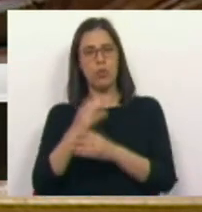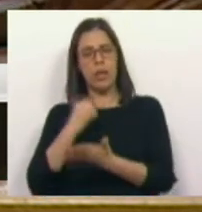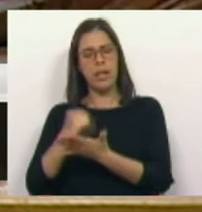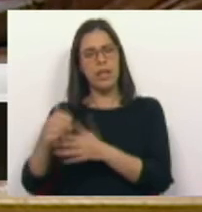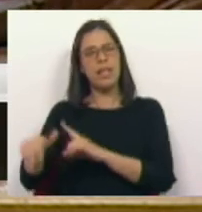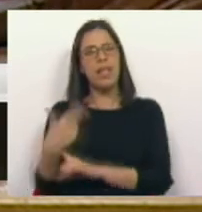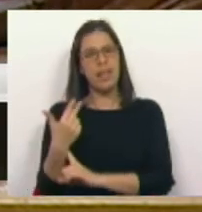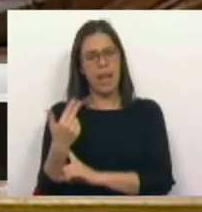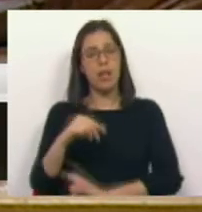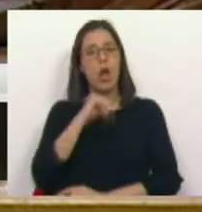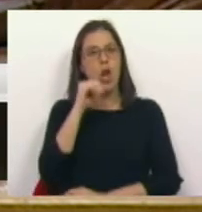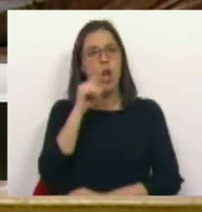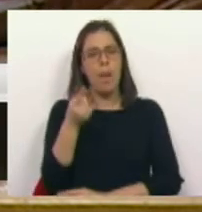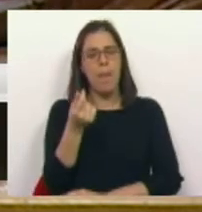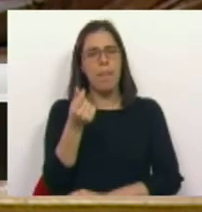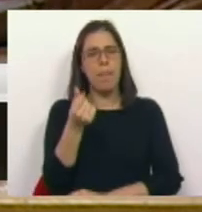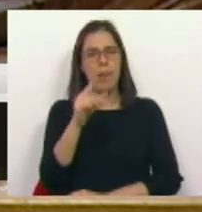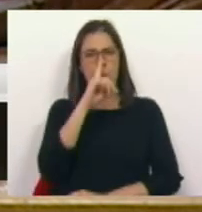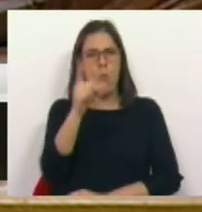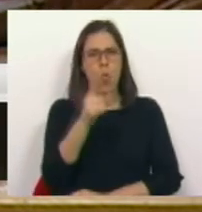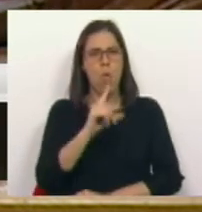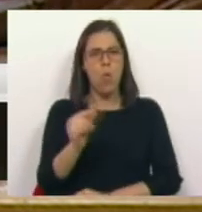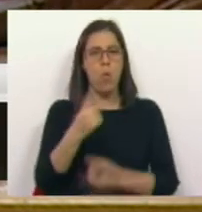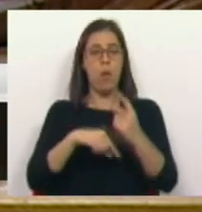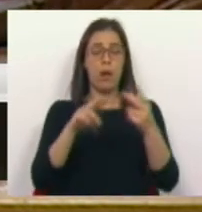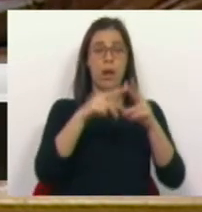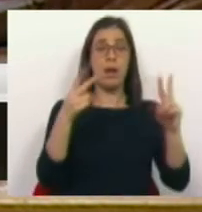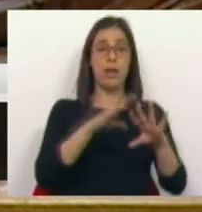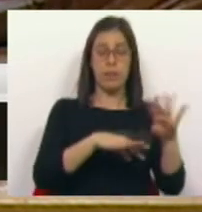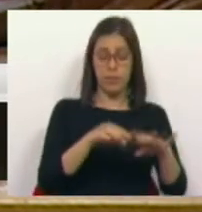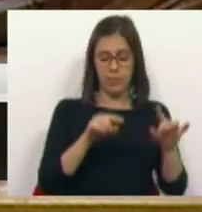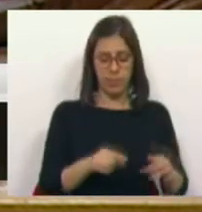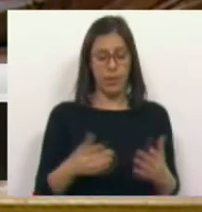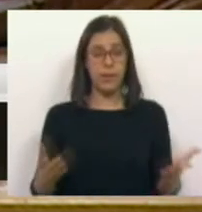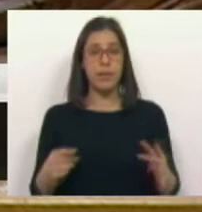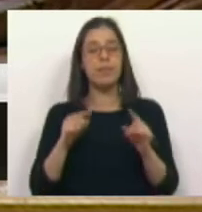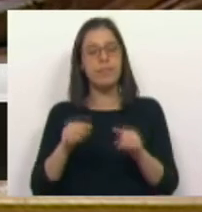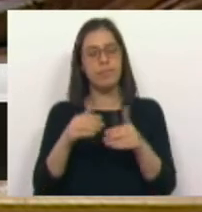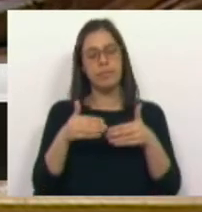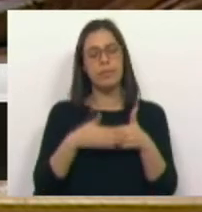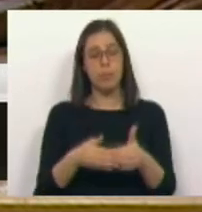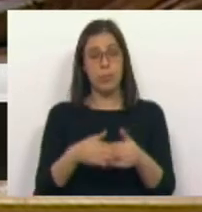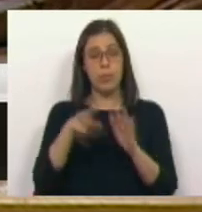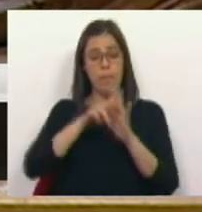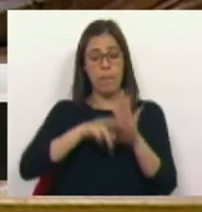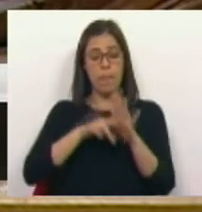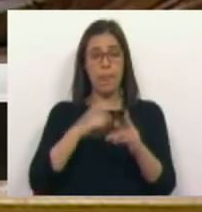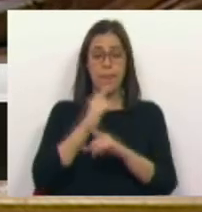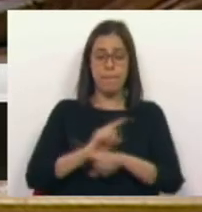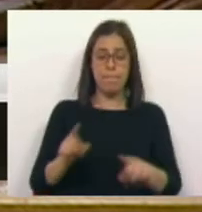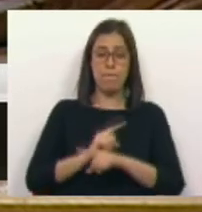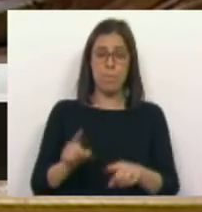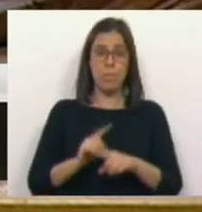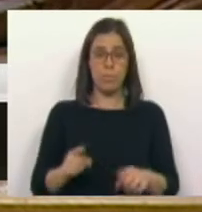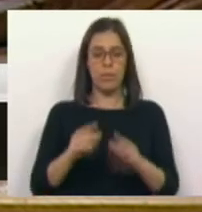licenças de táxi, geralmente com preços bastante superiores aos que as autarquias emitem. Com este processo, as regras